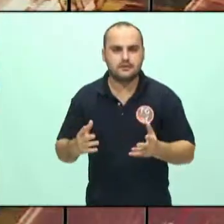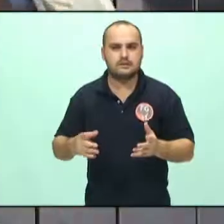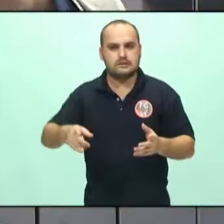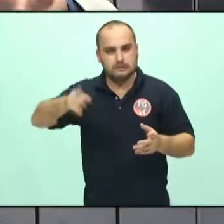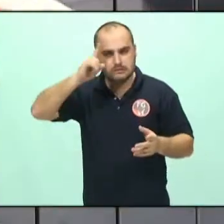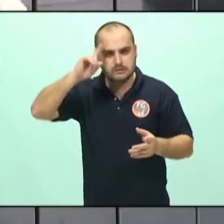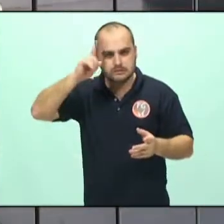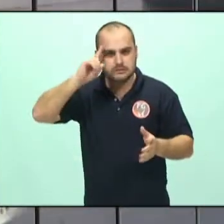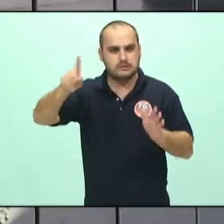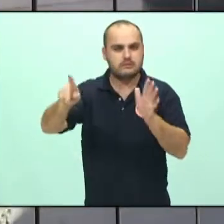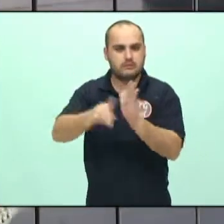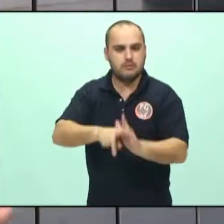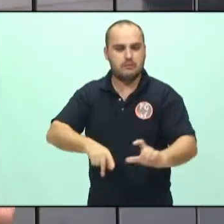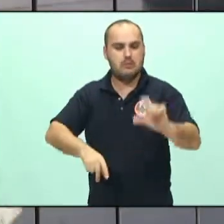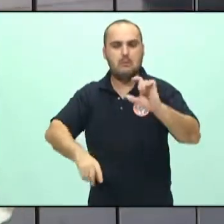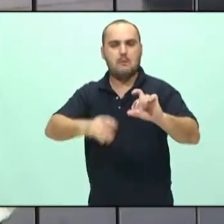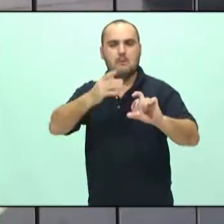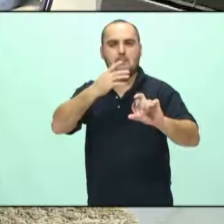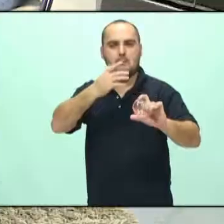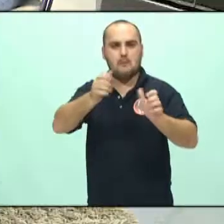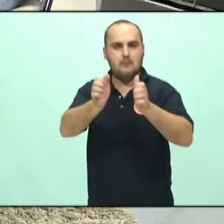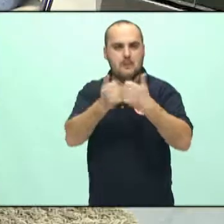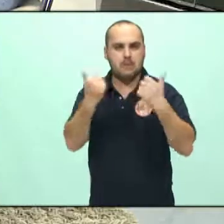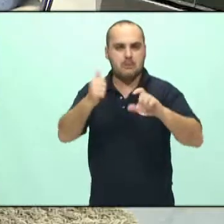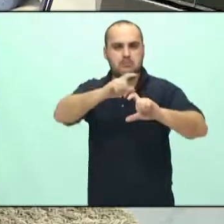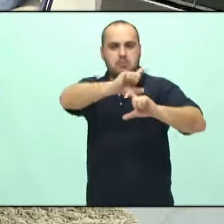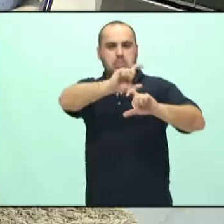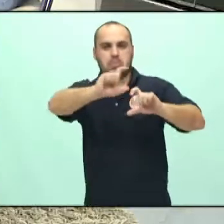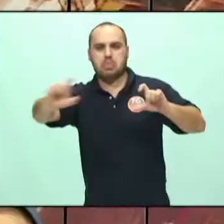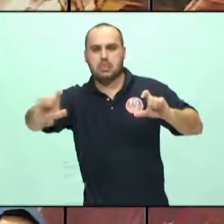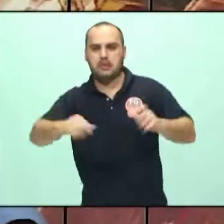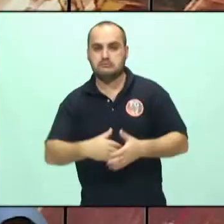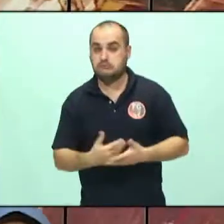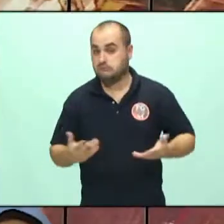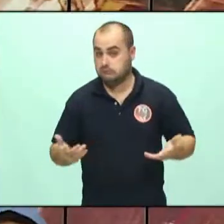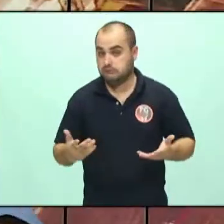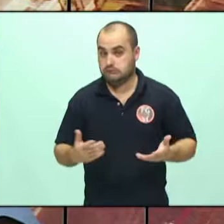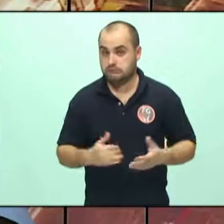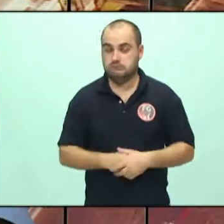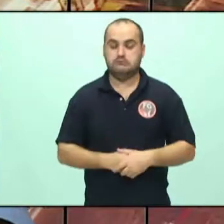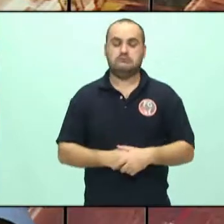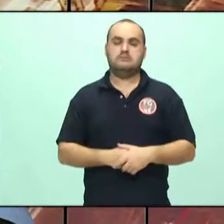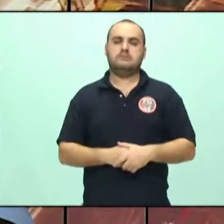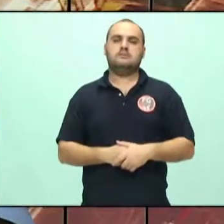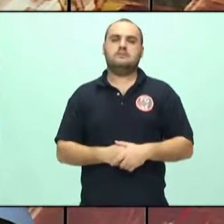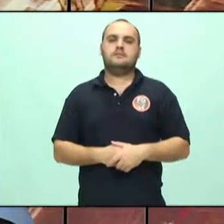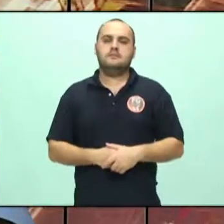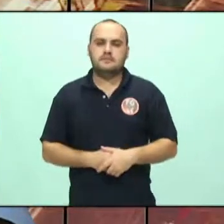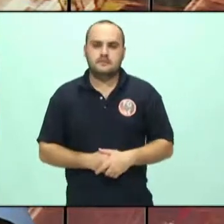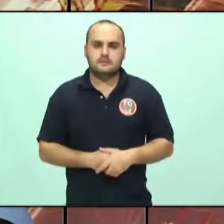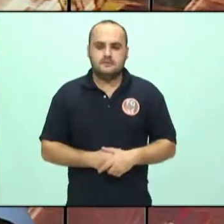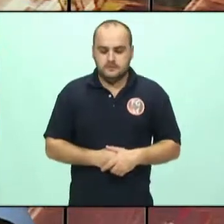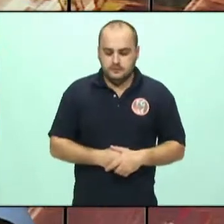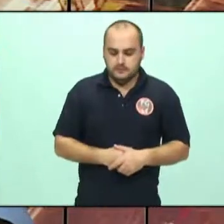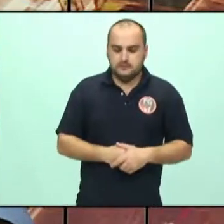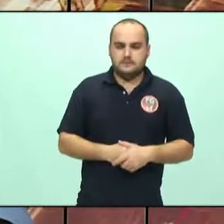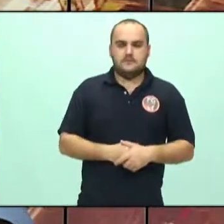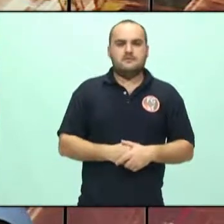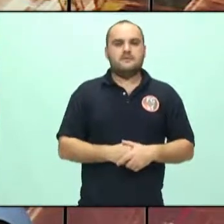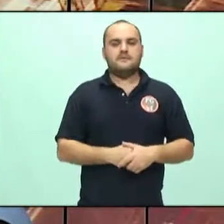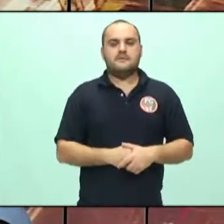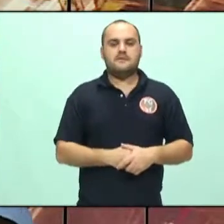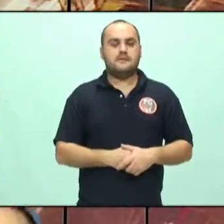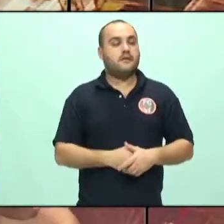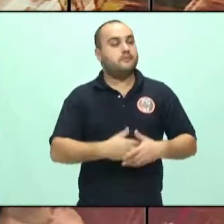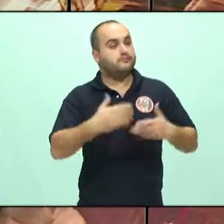mas cheio de margarina. Aí não dá, né, queridão? Vereador, nós temos perguntado aqui a todos os senhores